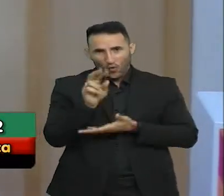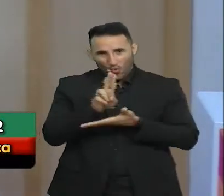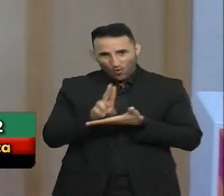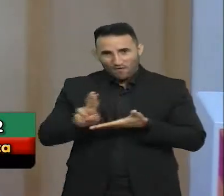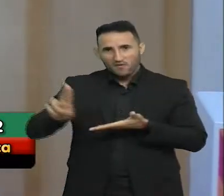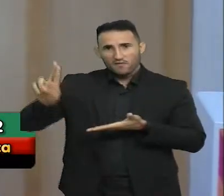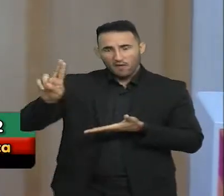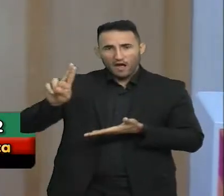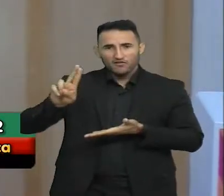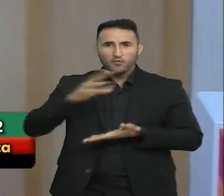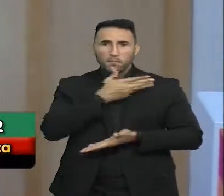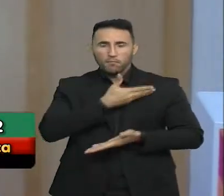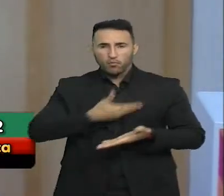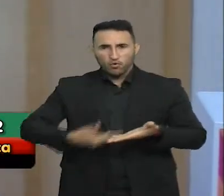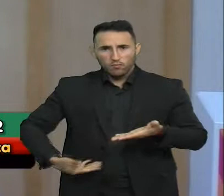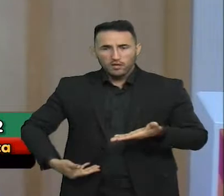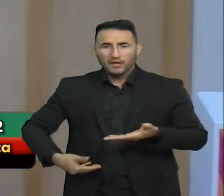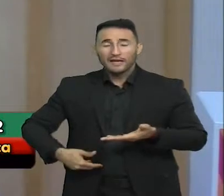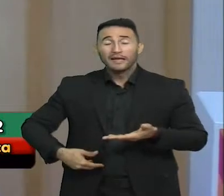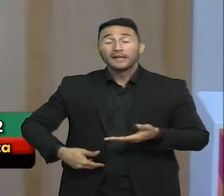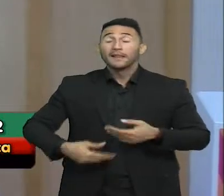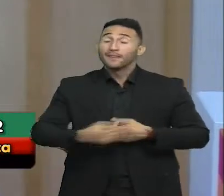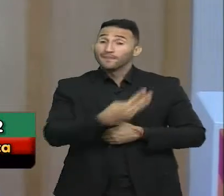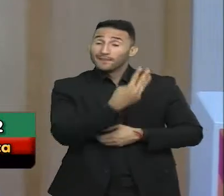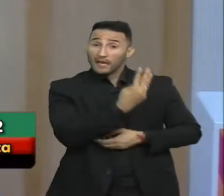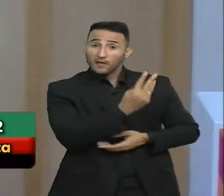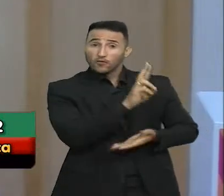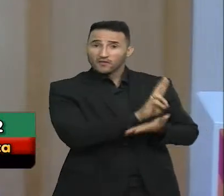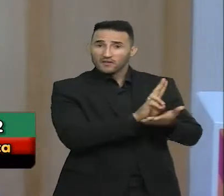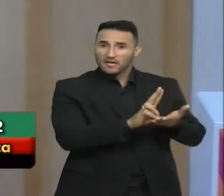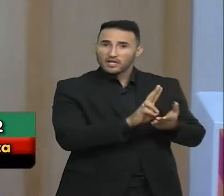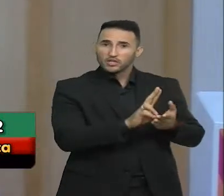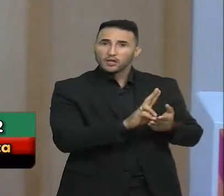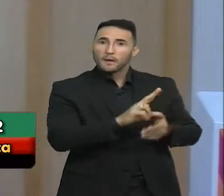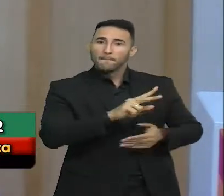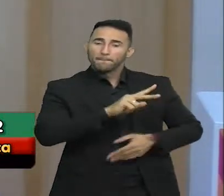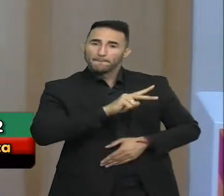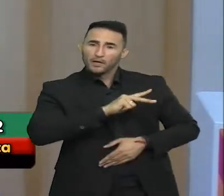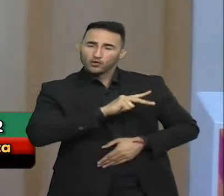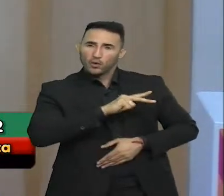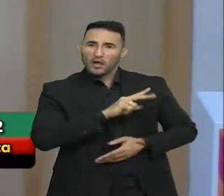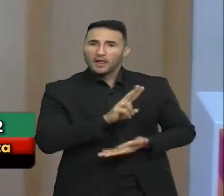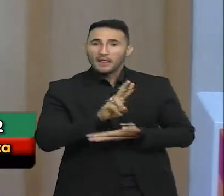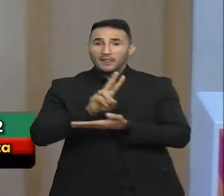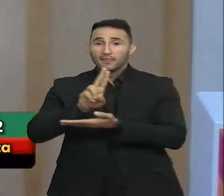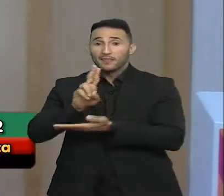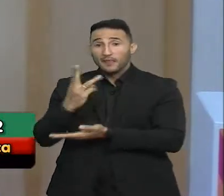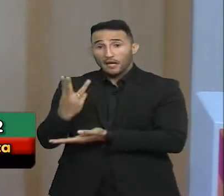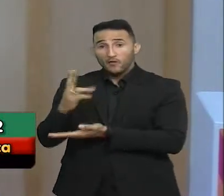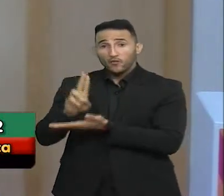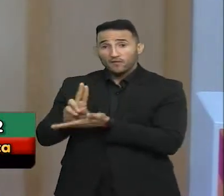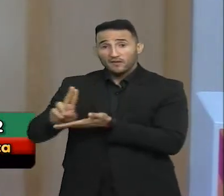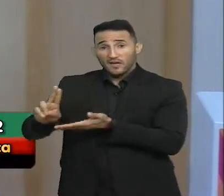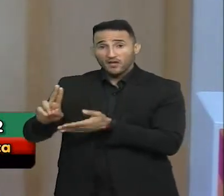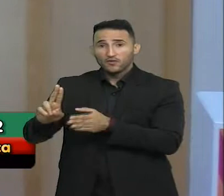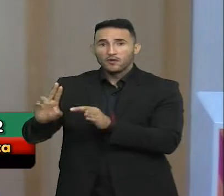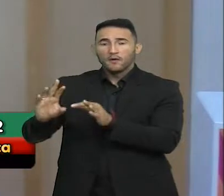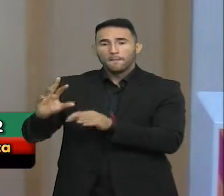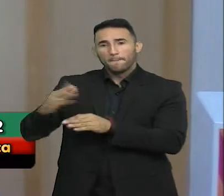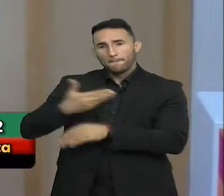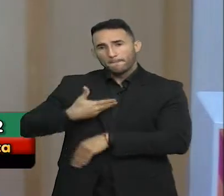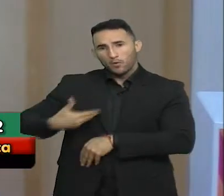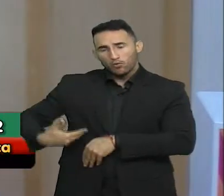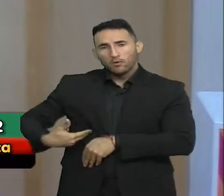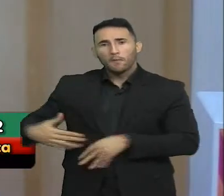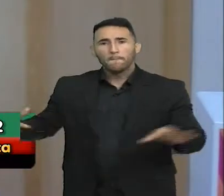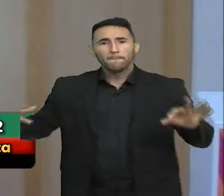seis públicas, três públicas e três privadas, integram esse conjunto,